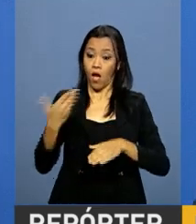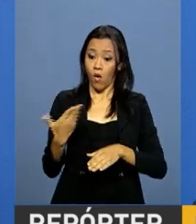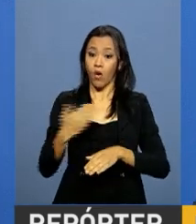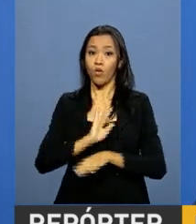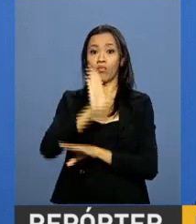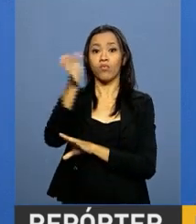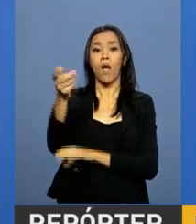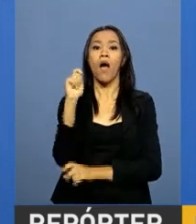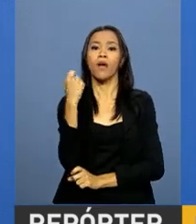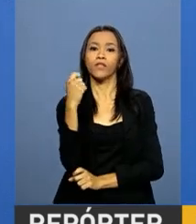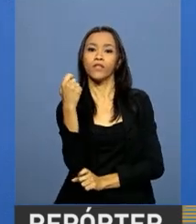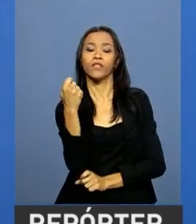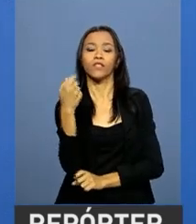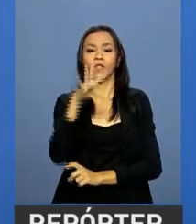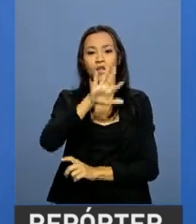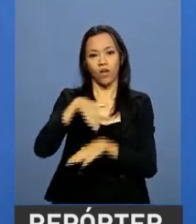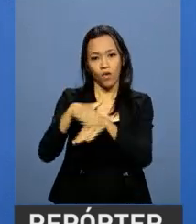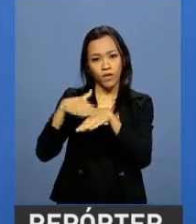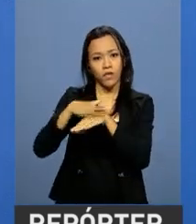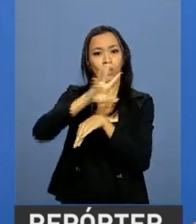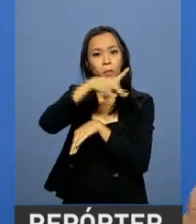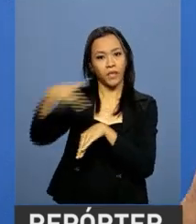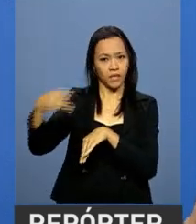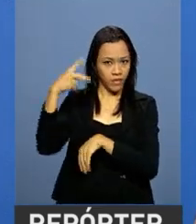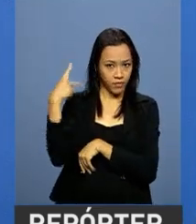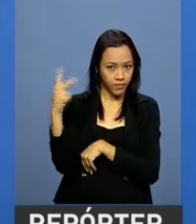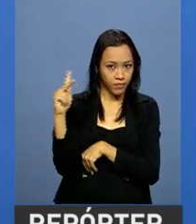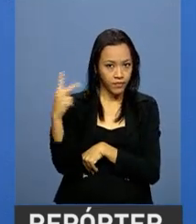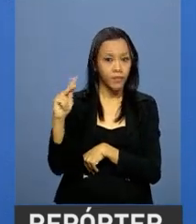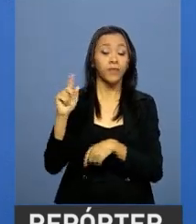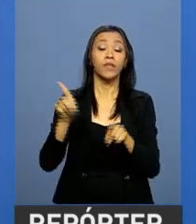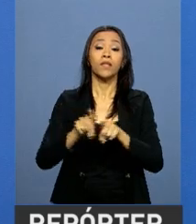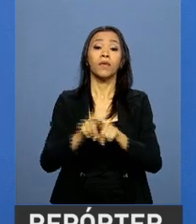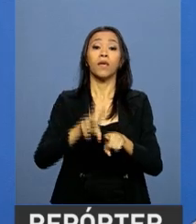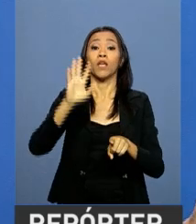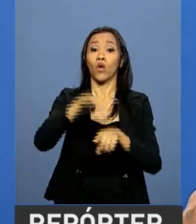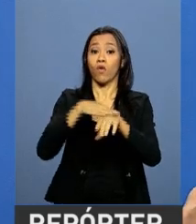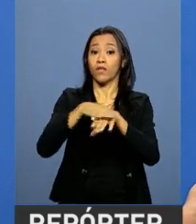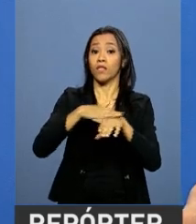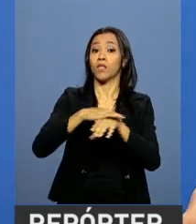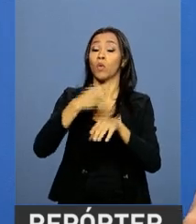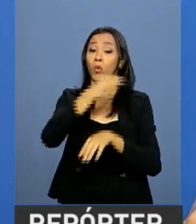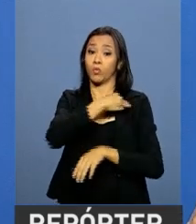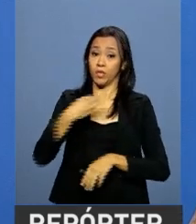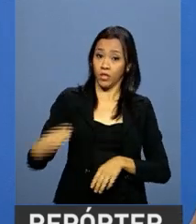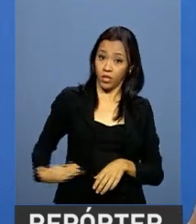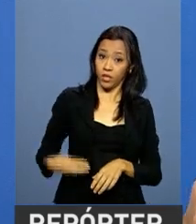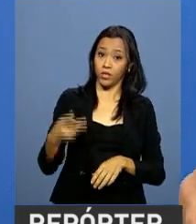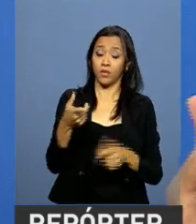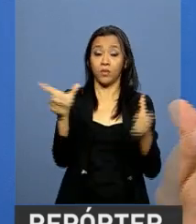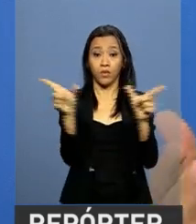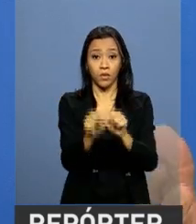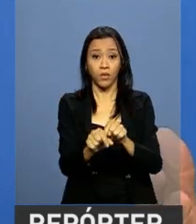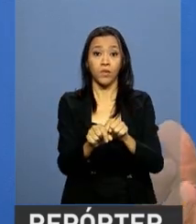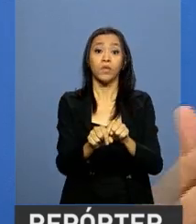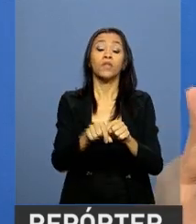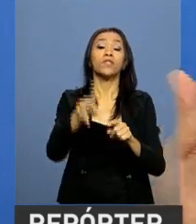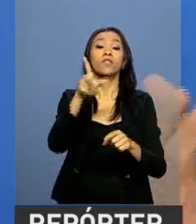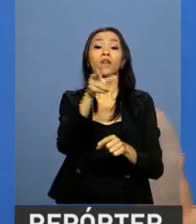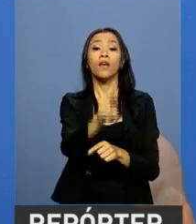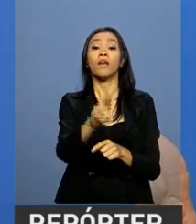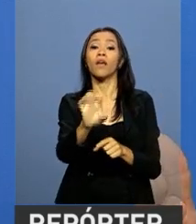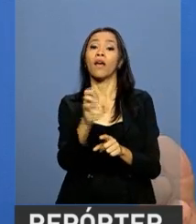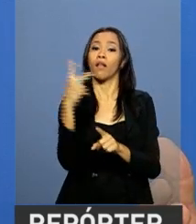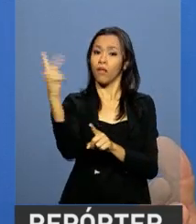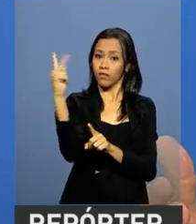eh com o Presidente da República conversamos com Ministro de relações exteriores eh e eu disse ao presidente macre